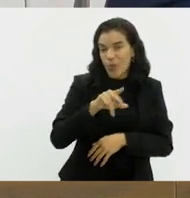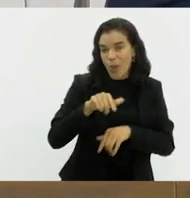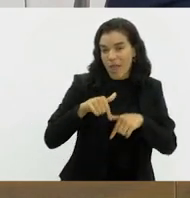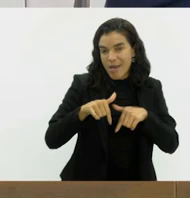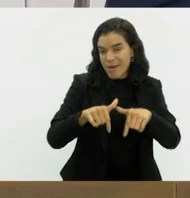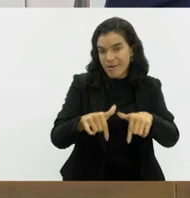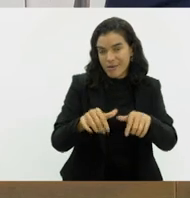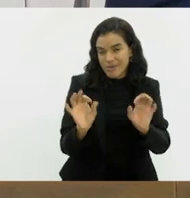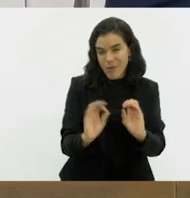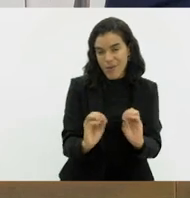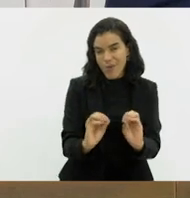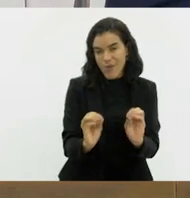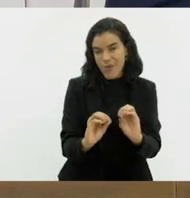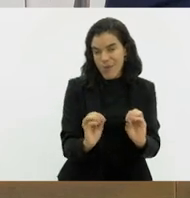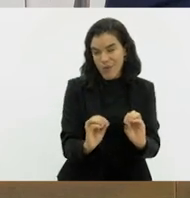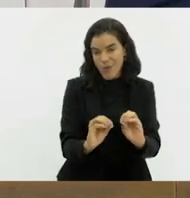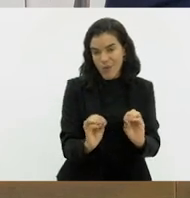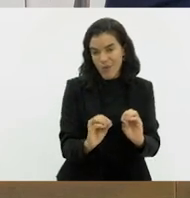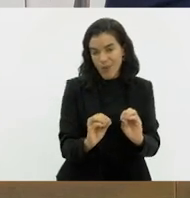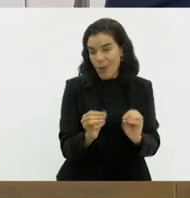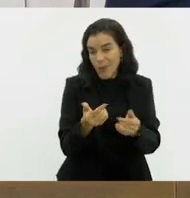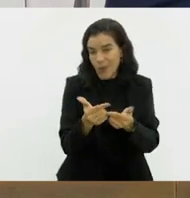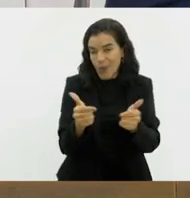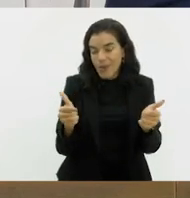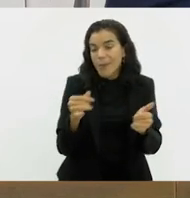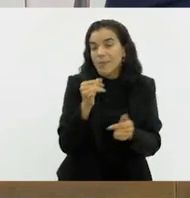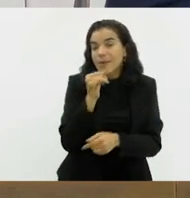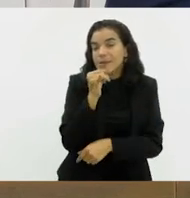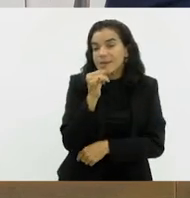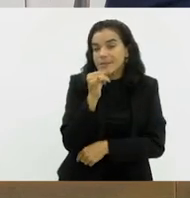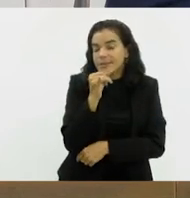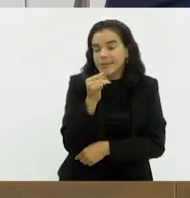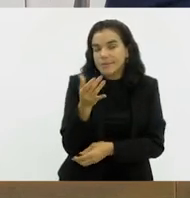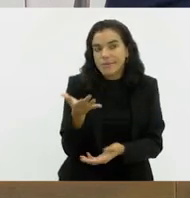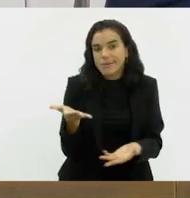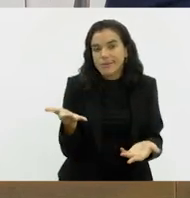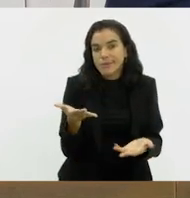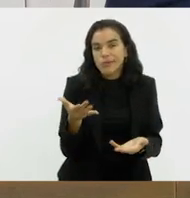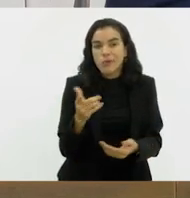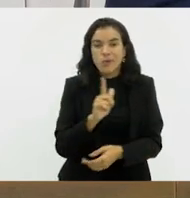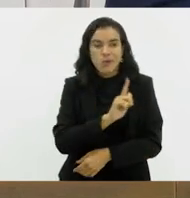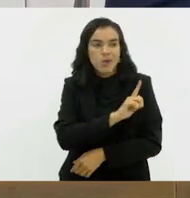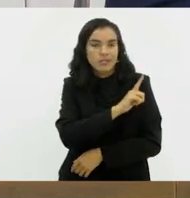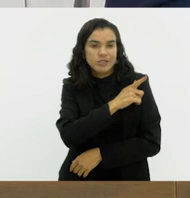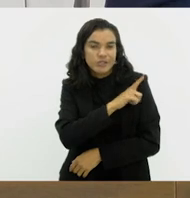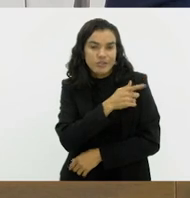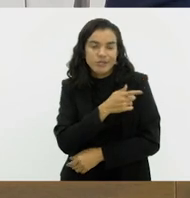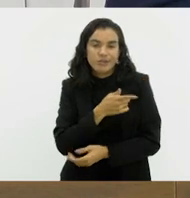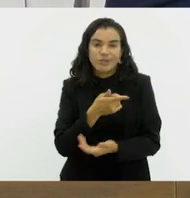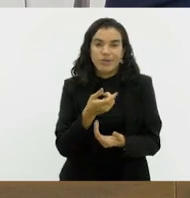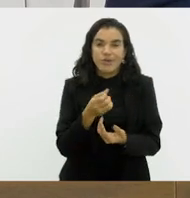desse plano. Nem temos, por exemplo, uma gestão, uma